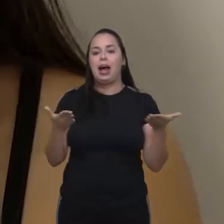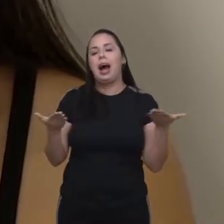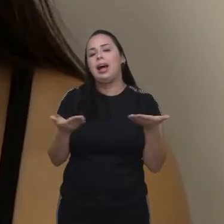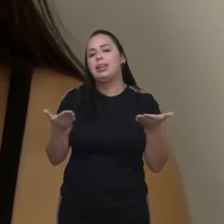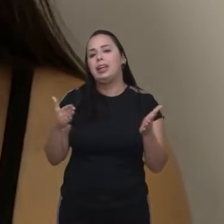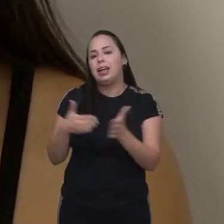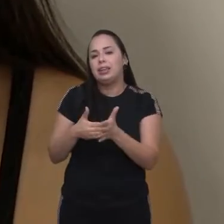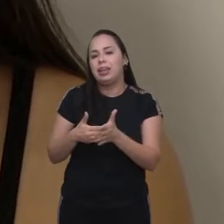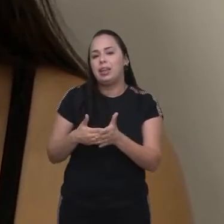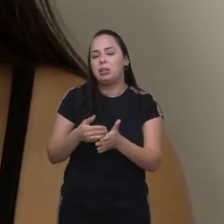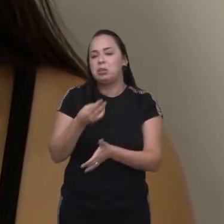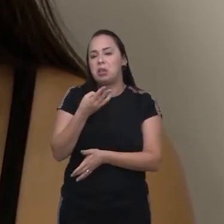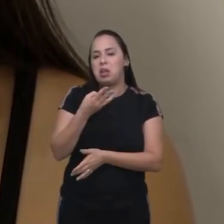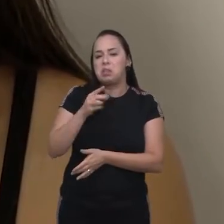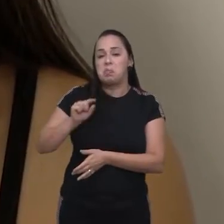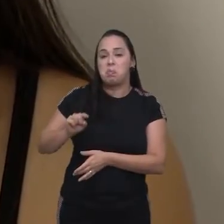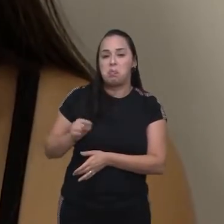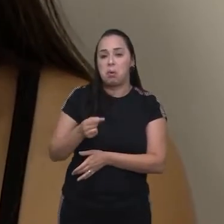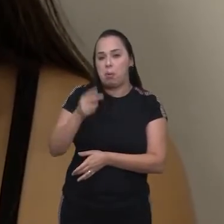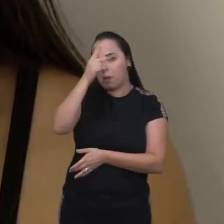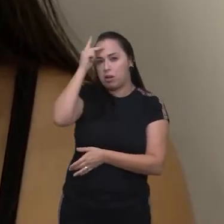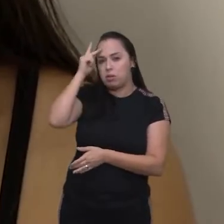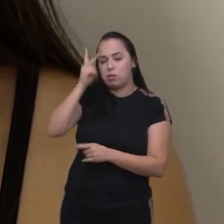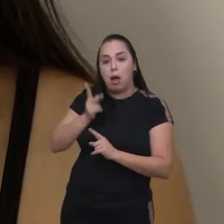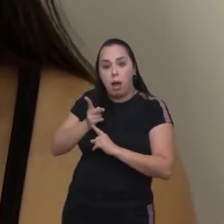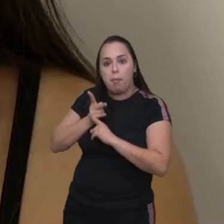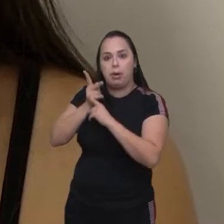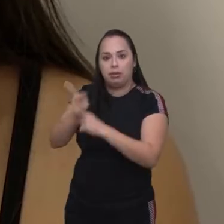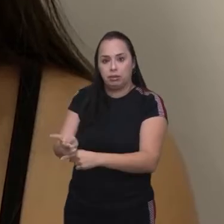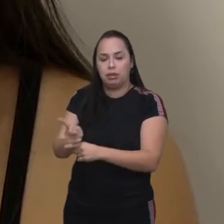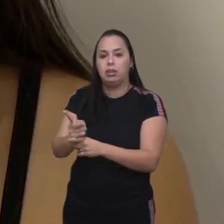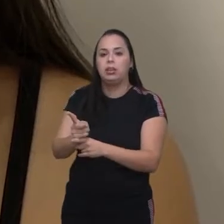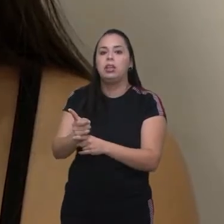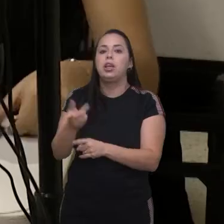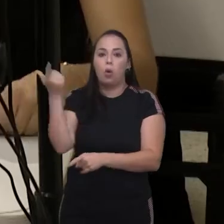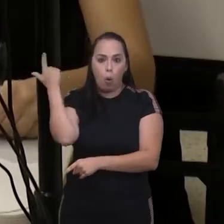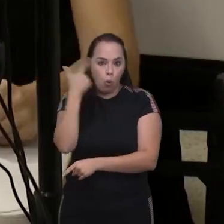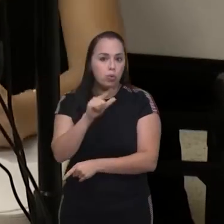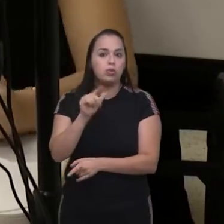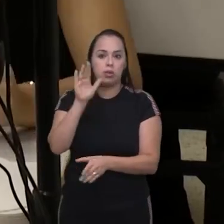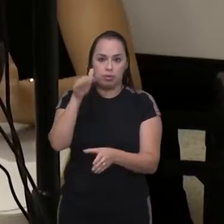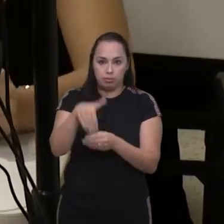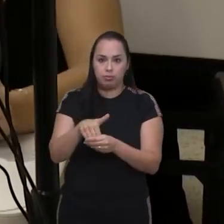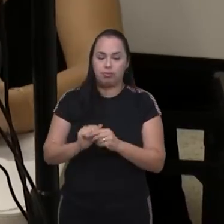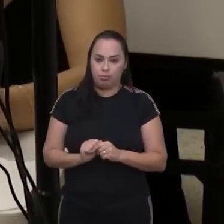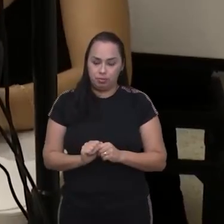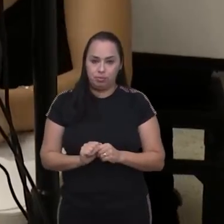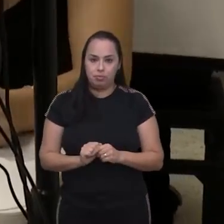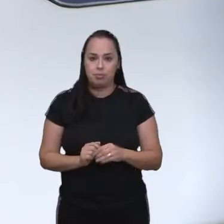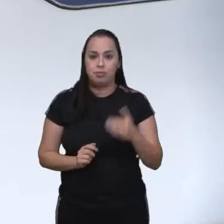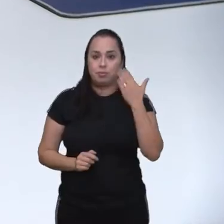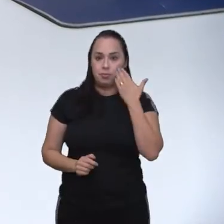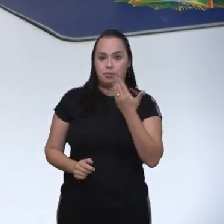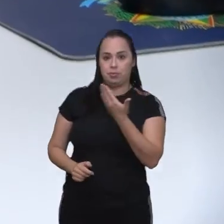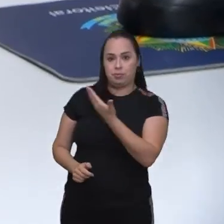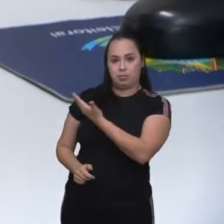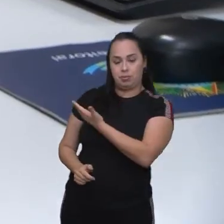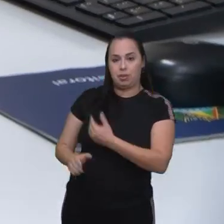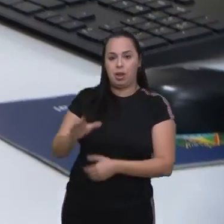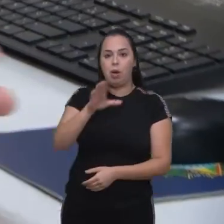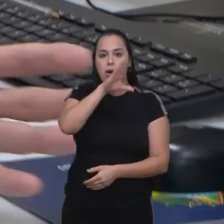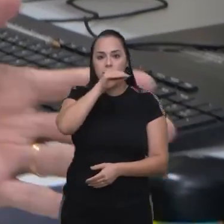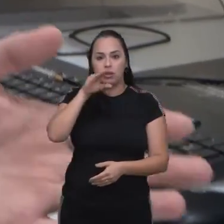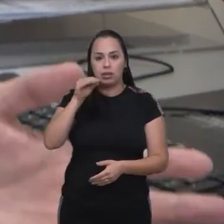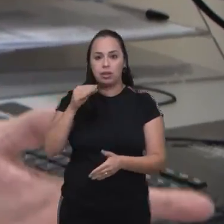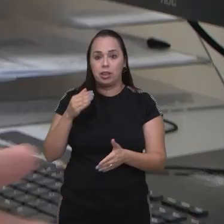Até o momento, quase 3 mil jovens compareceram ao cartório eleitoral e emitiram o documento. Segundo Hernande,